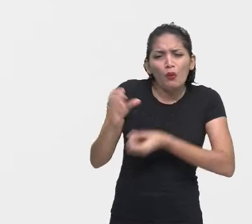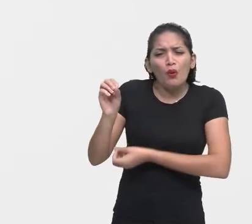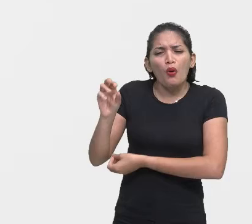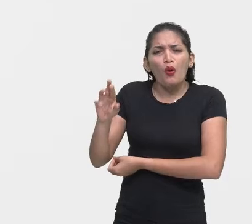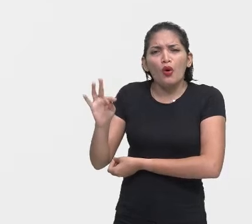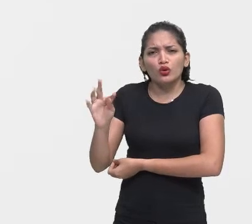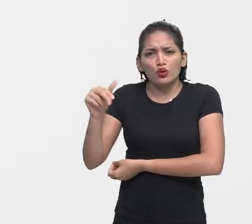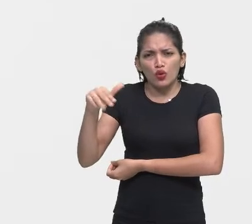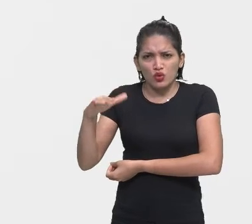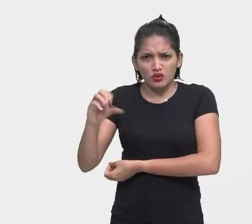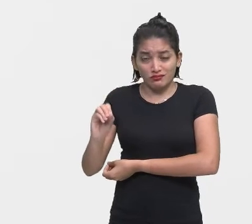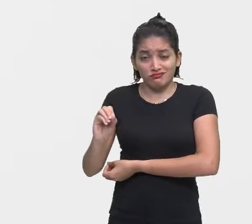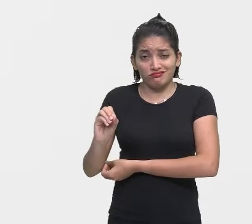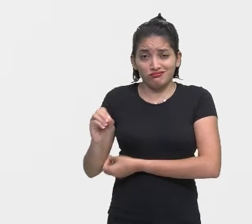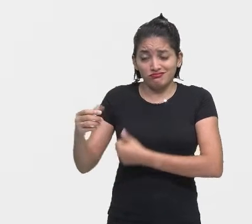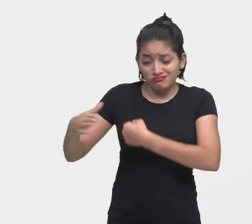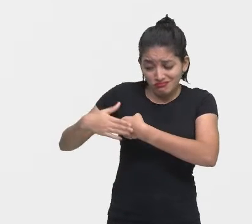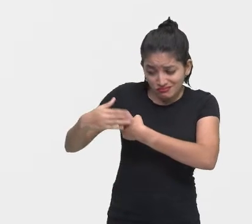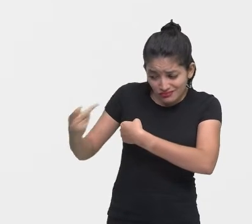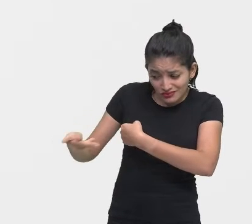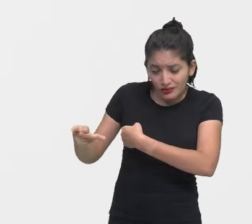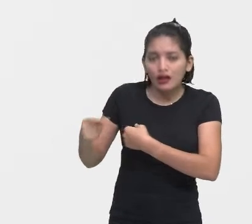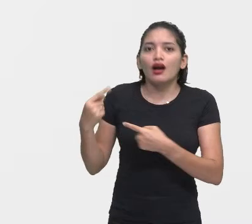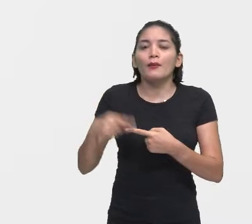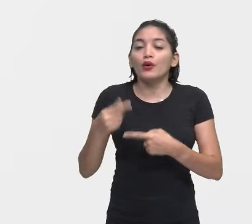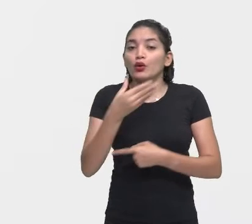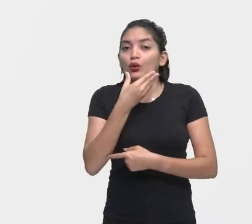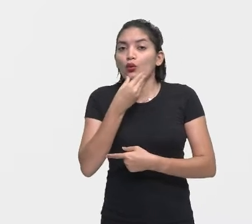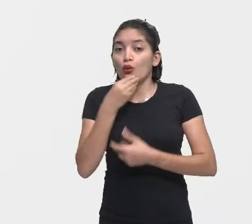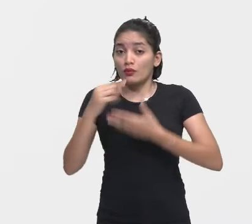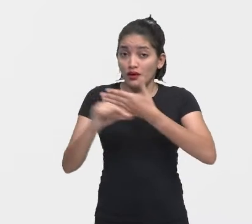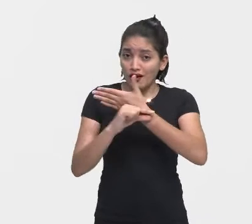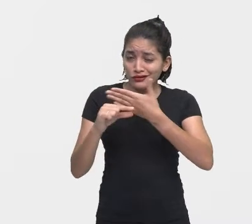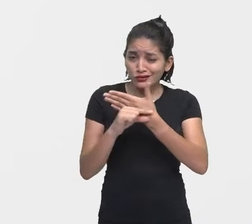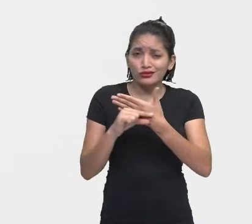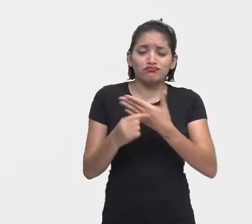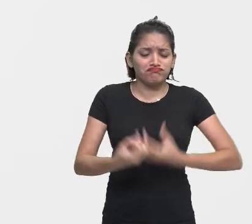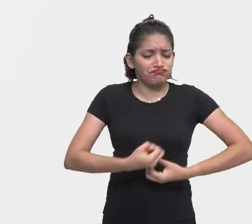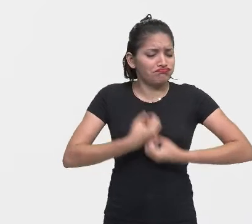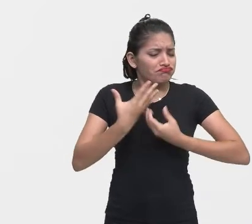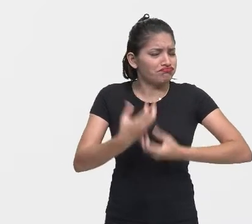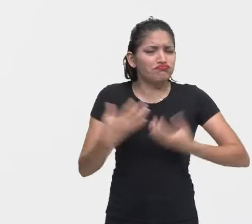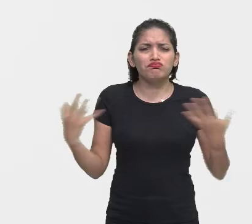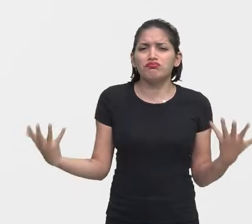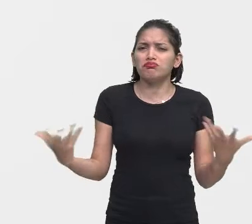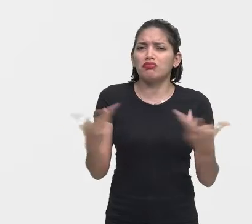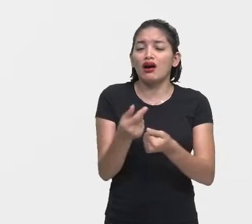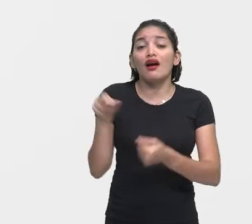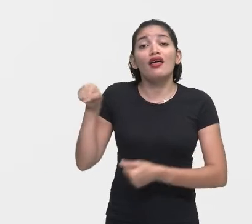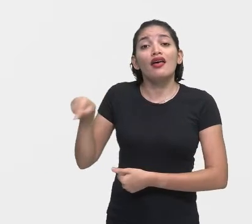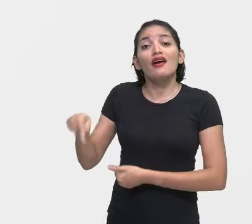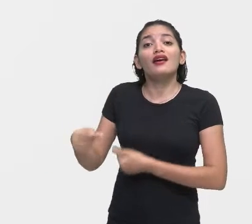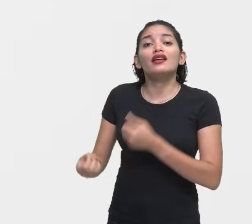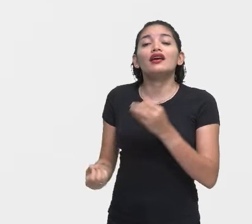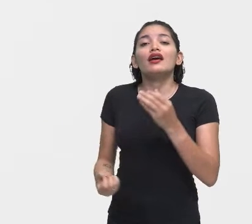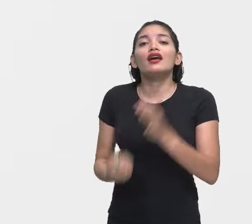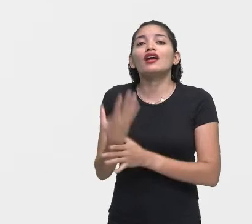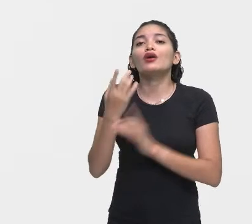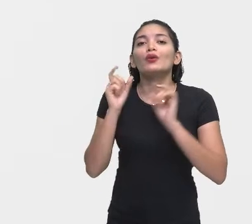ele mesmo? Porque este homem incrível, não é? Este poeta incrível, ele criou